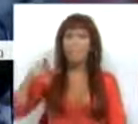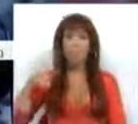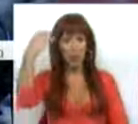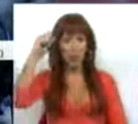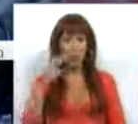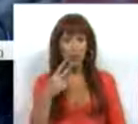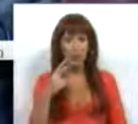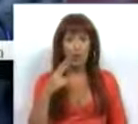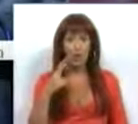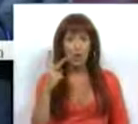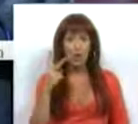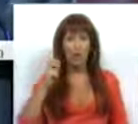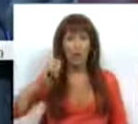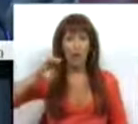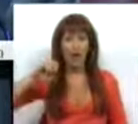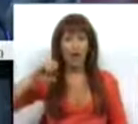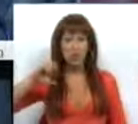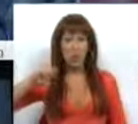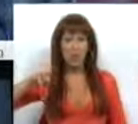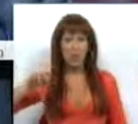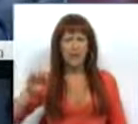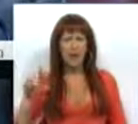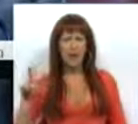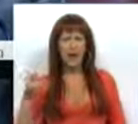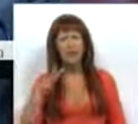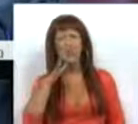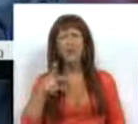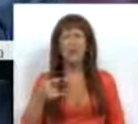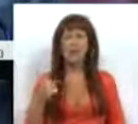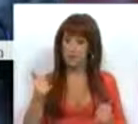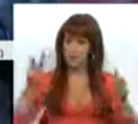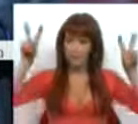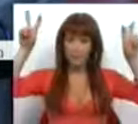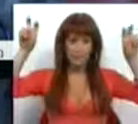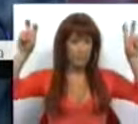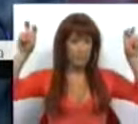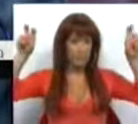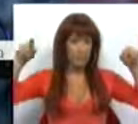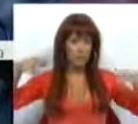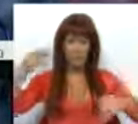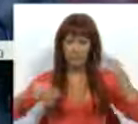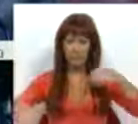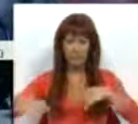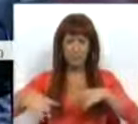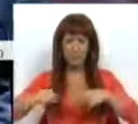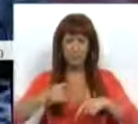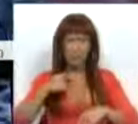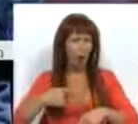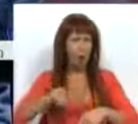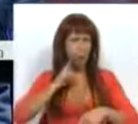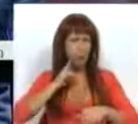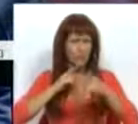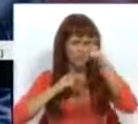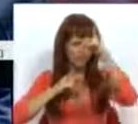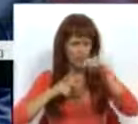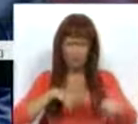Jorge Vasconcelos qualificou recentemente e bem como sendo, e cito, juridicamente uma